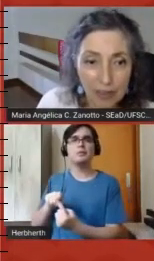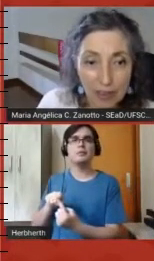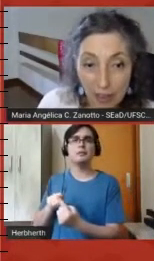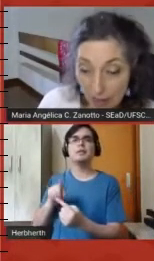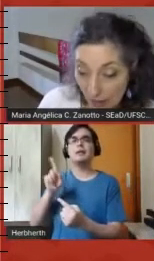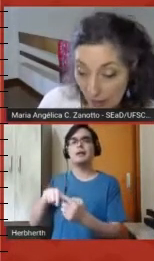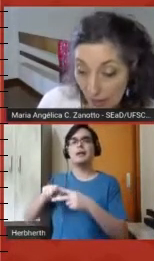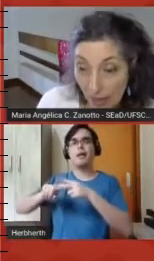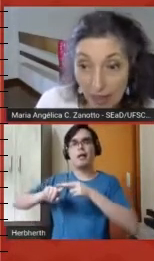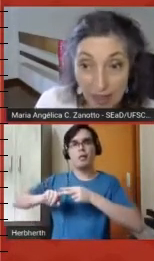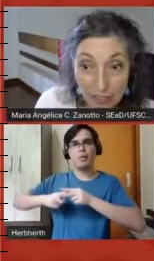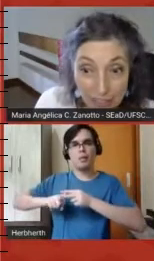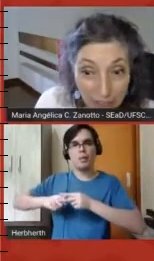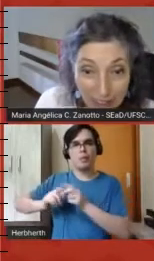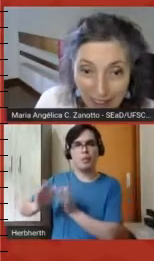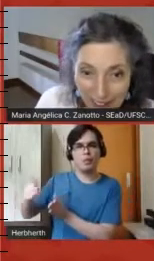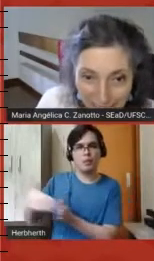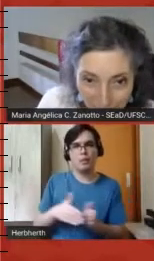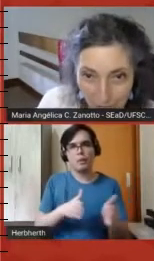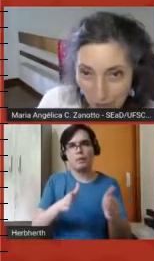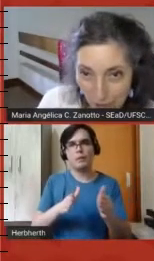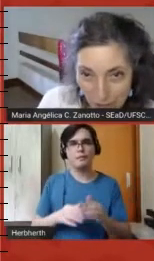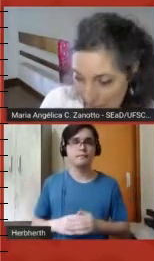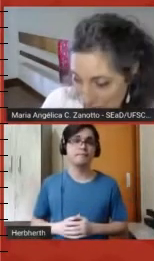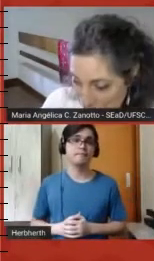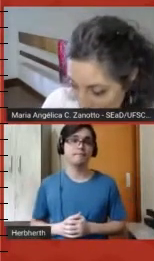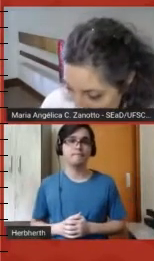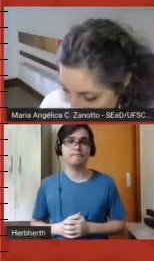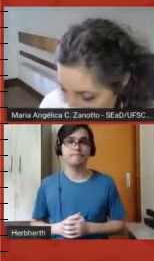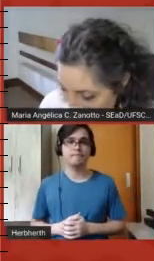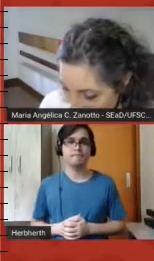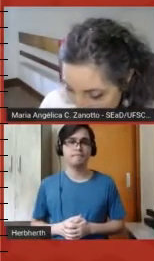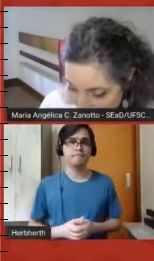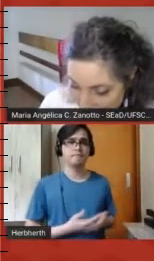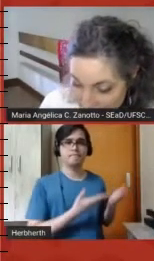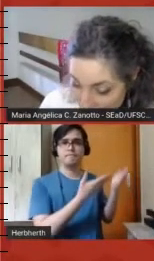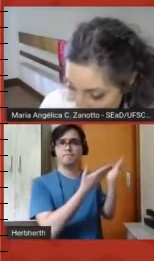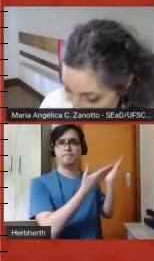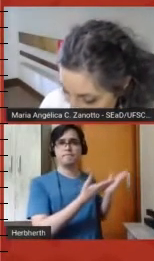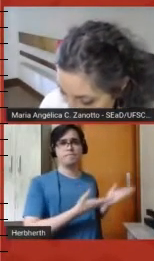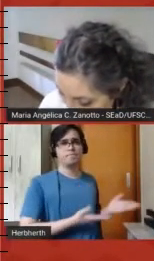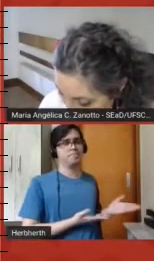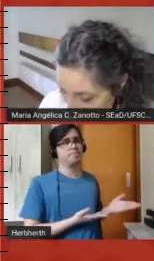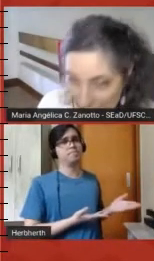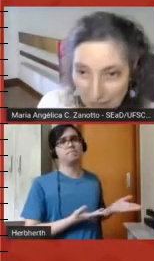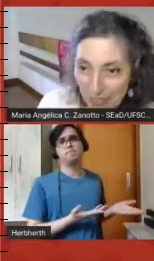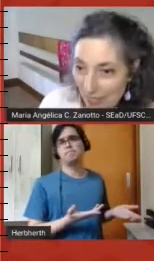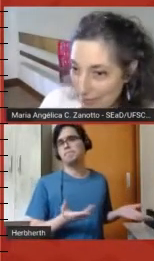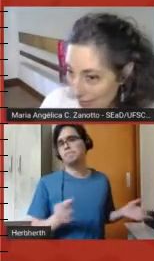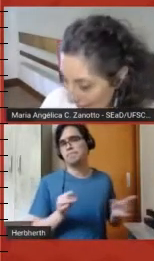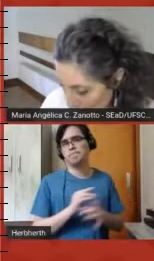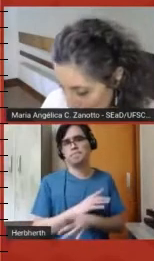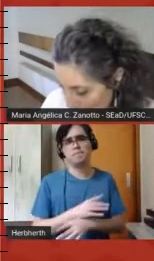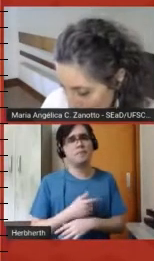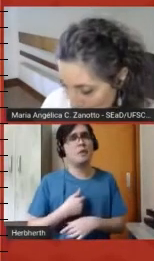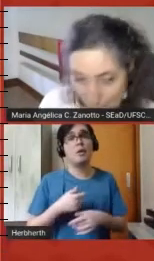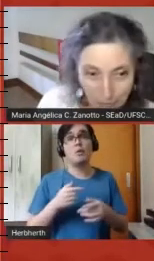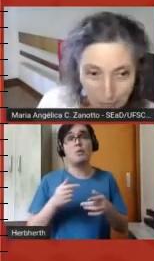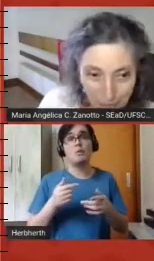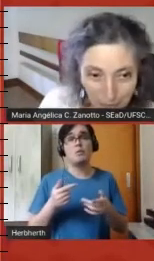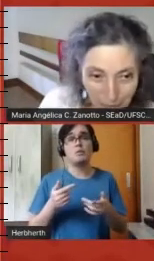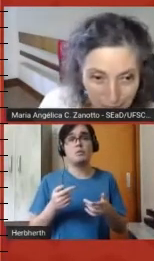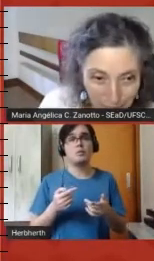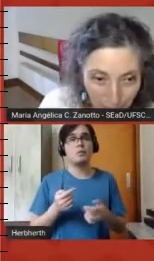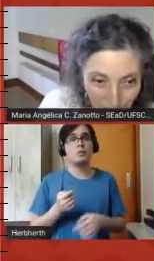avaliação. Gente, era isso que eu tinha para vocês. Eu acho que estou chegando perto aqui na minha conta